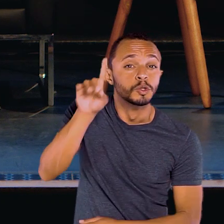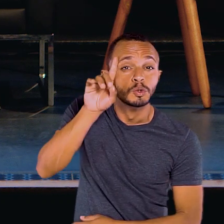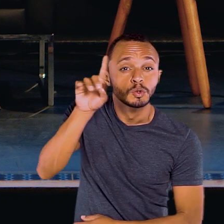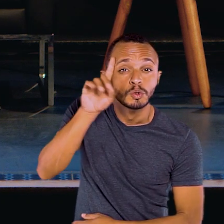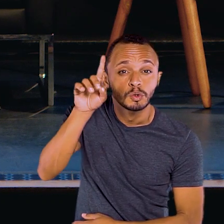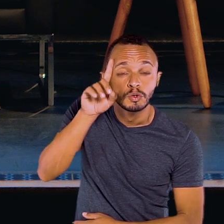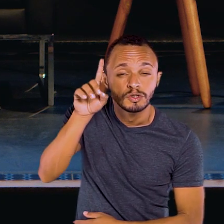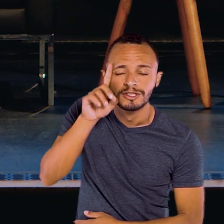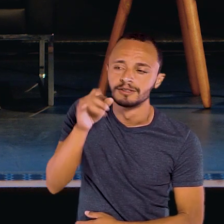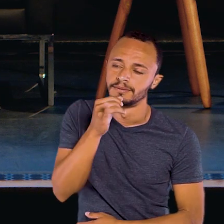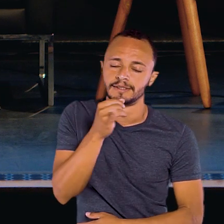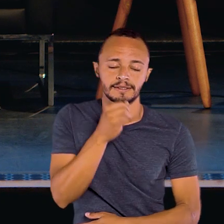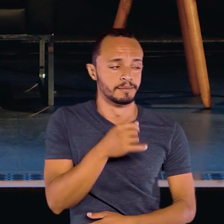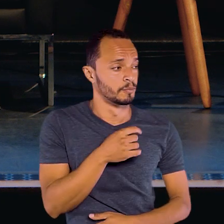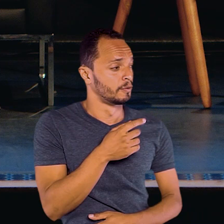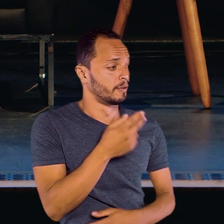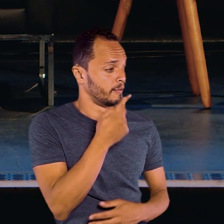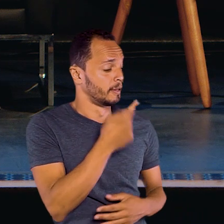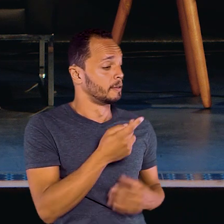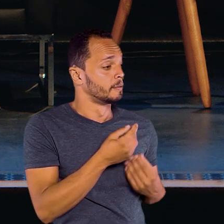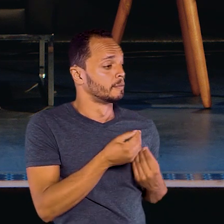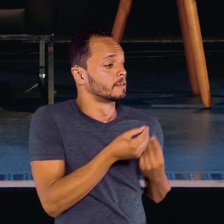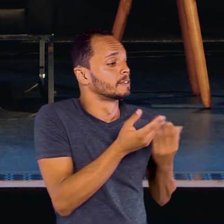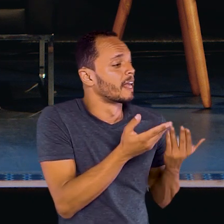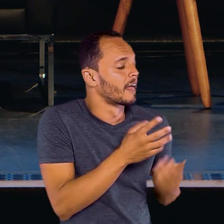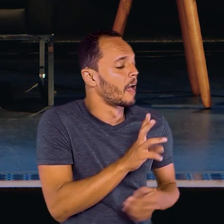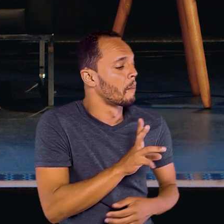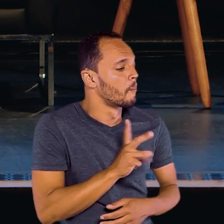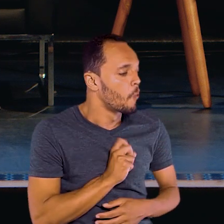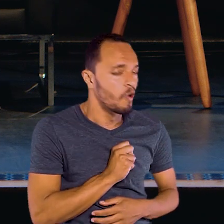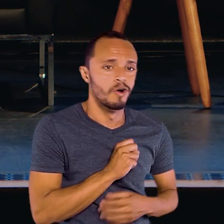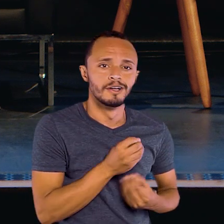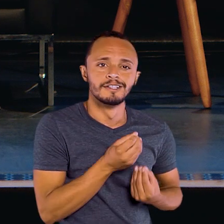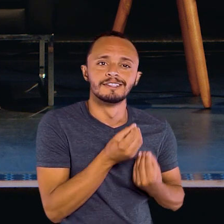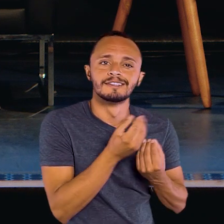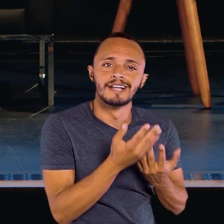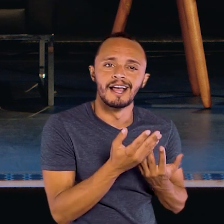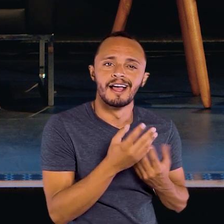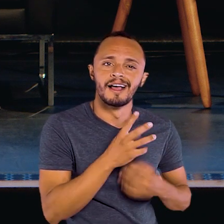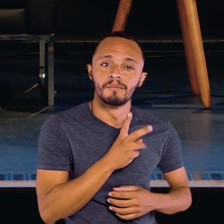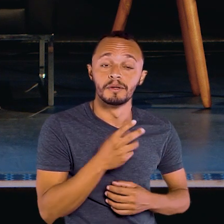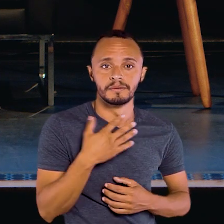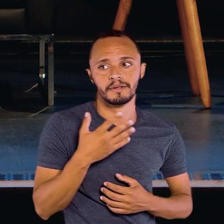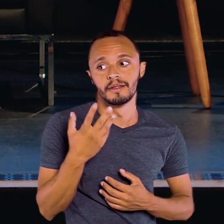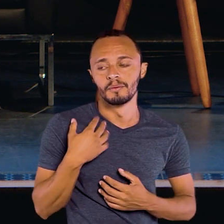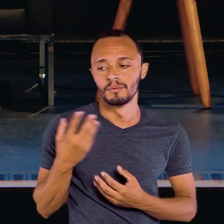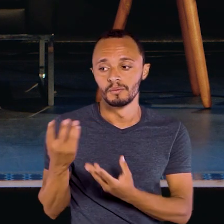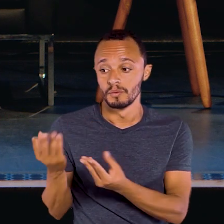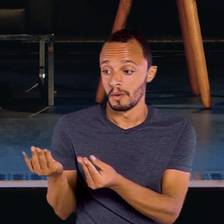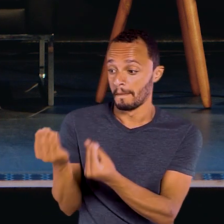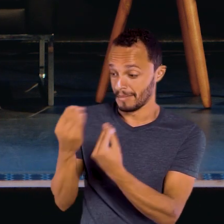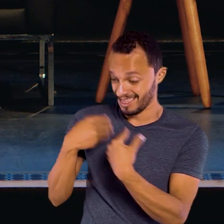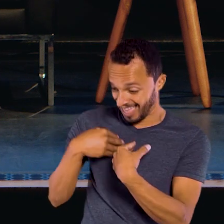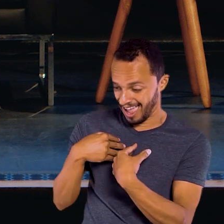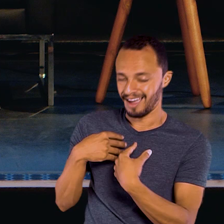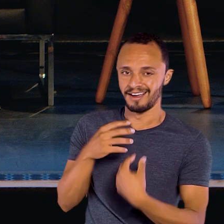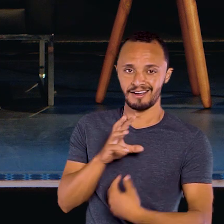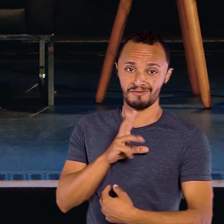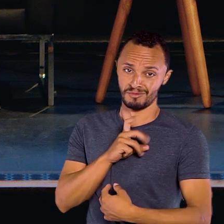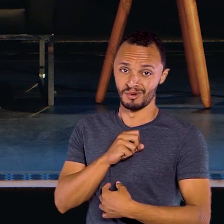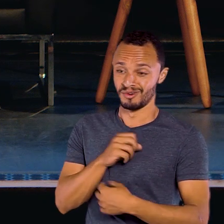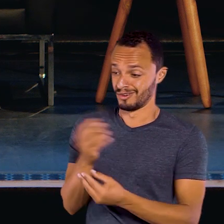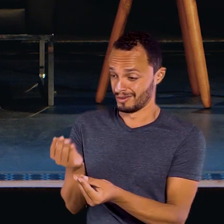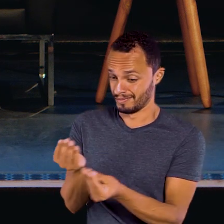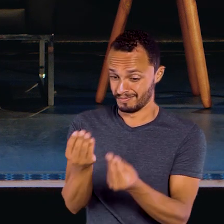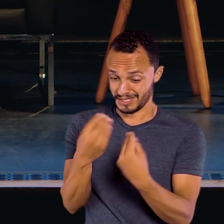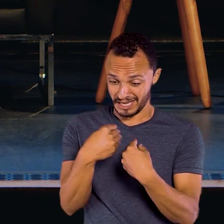amor, né? E isso de receber declarações de amor é algo, para os nossos tempos,